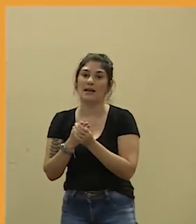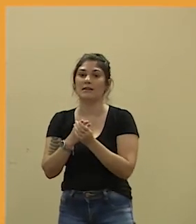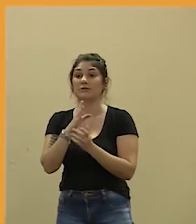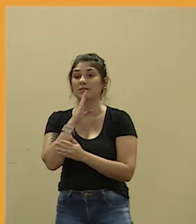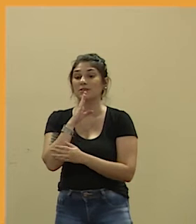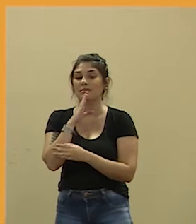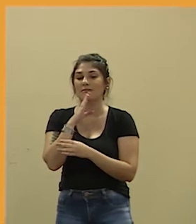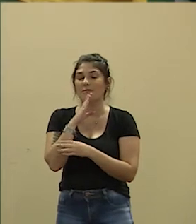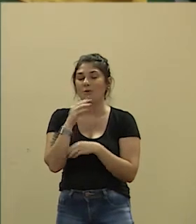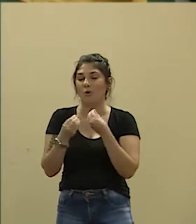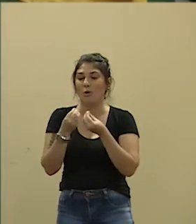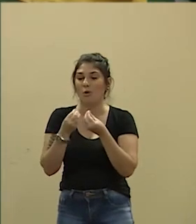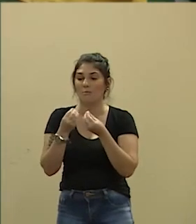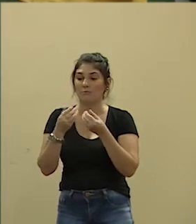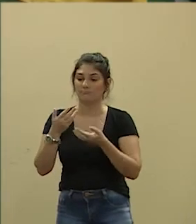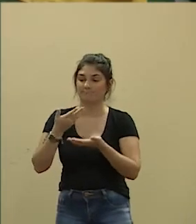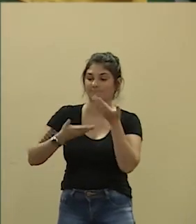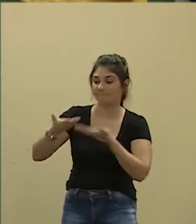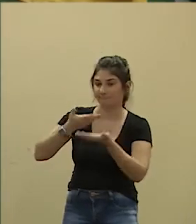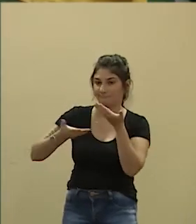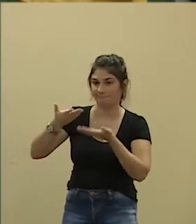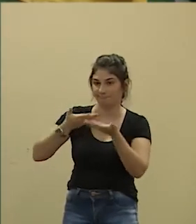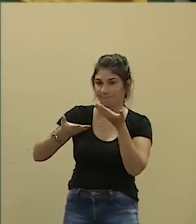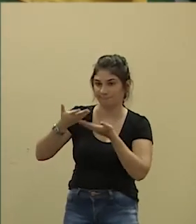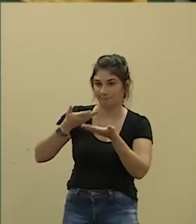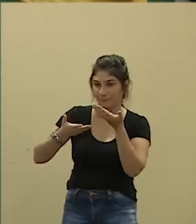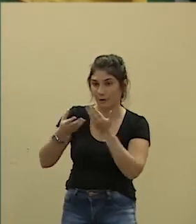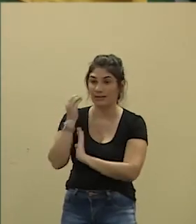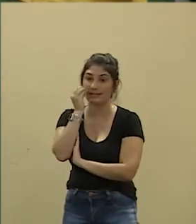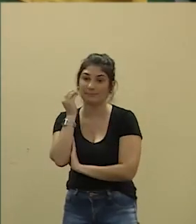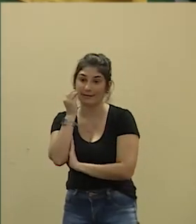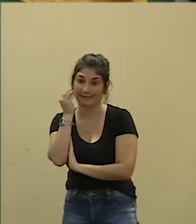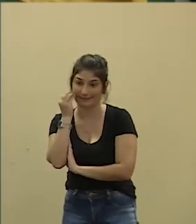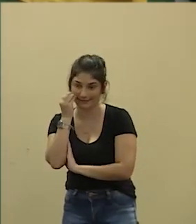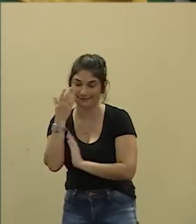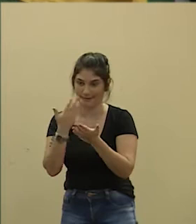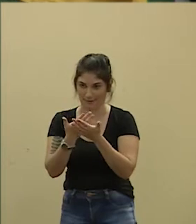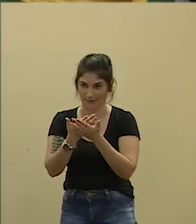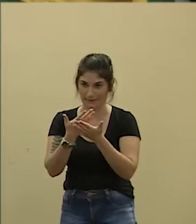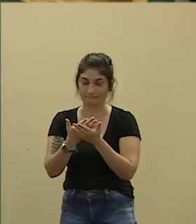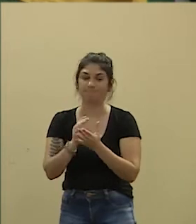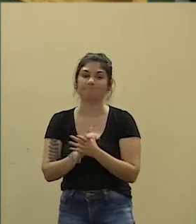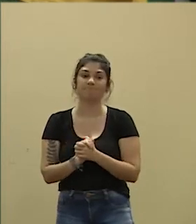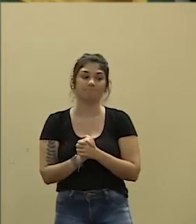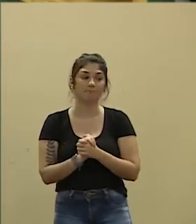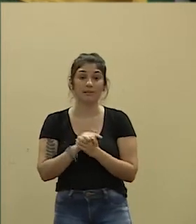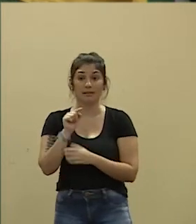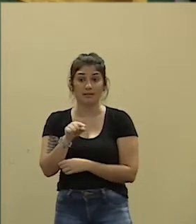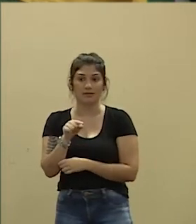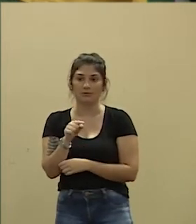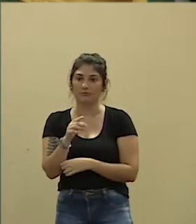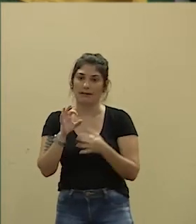mas a possibilidade de 11 uma chamada é por vídeo e aí ela pensando que a gente já tem esse recurso amplamente